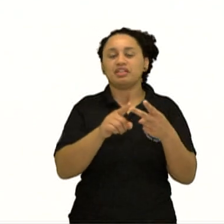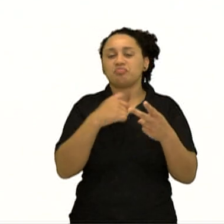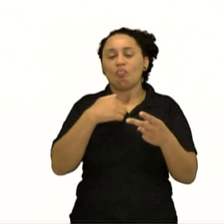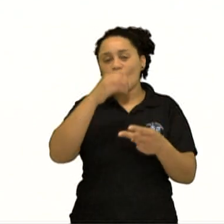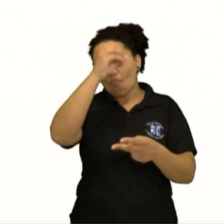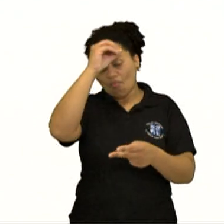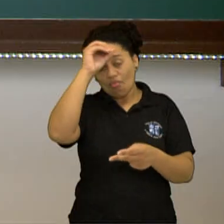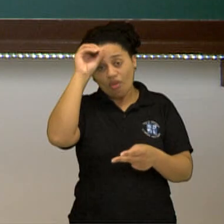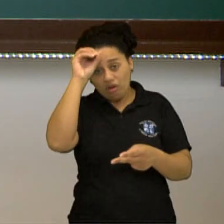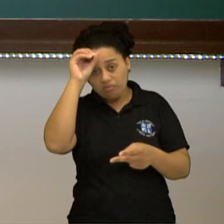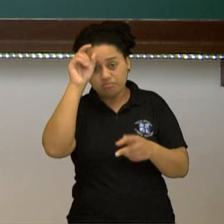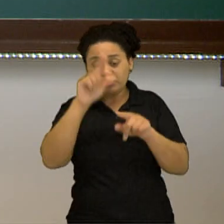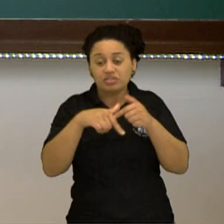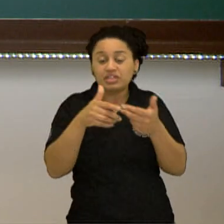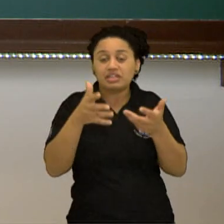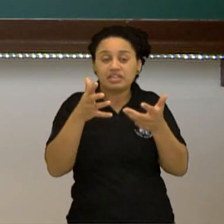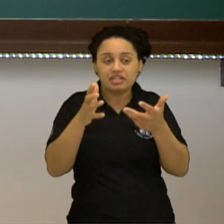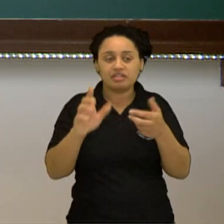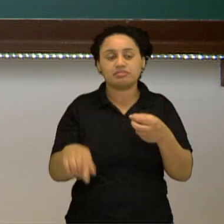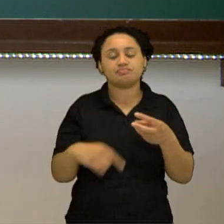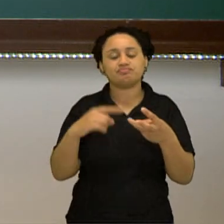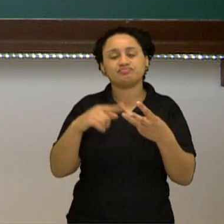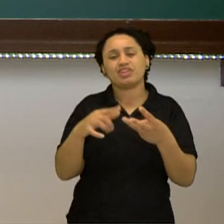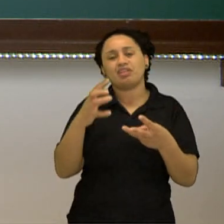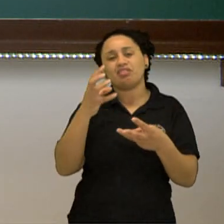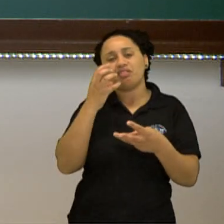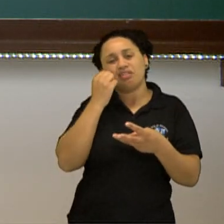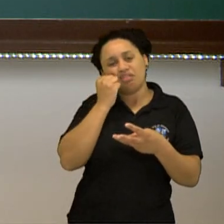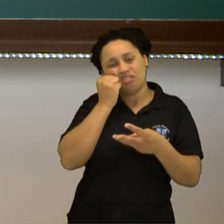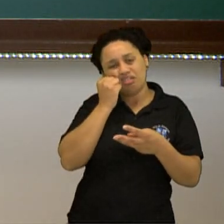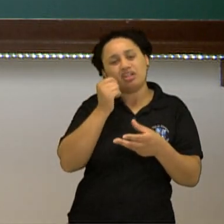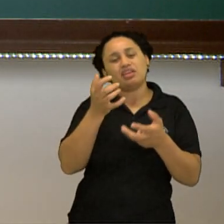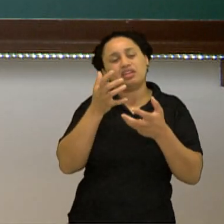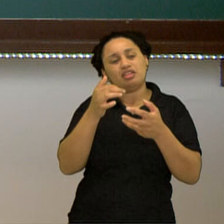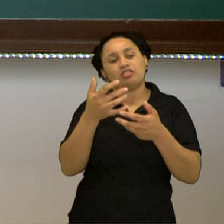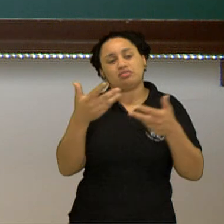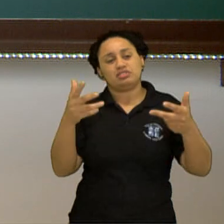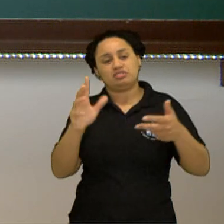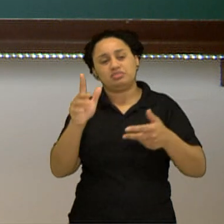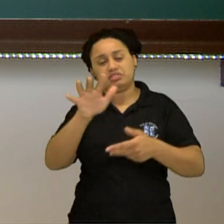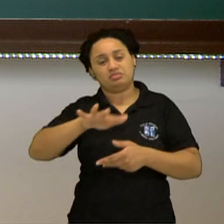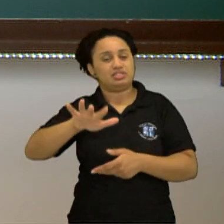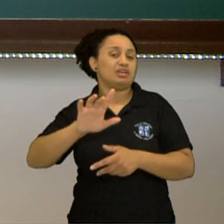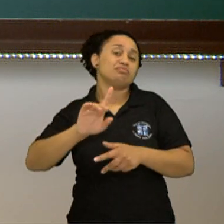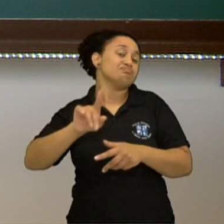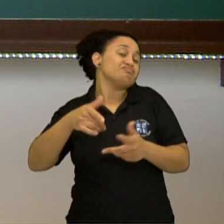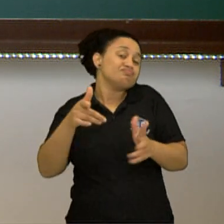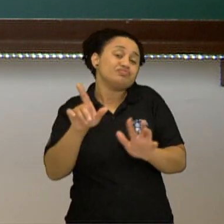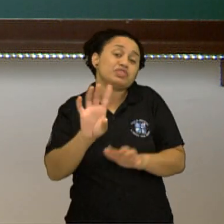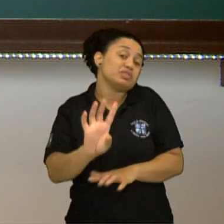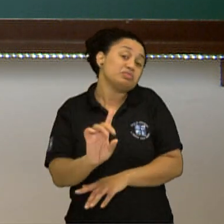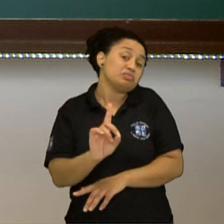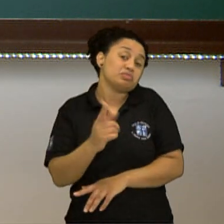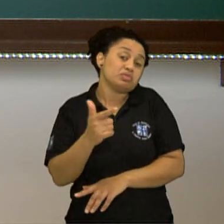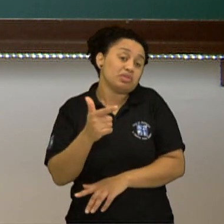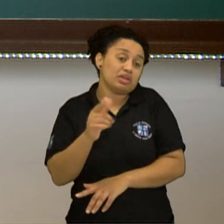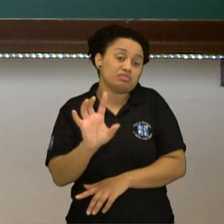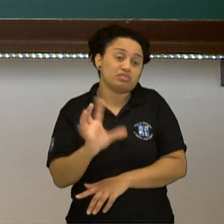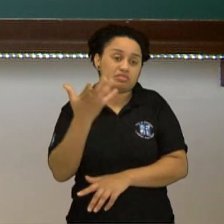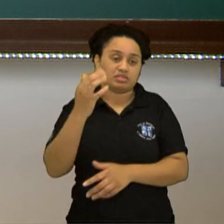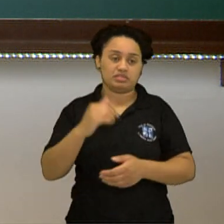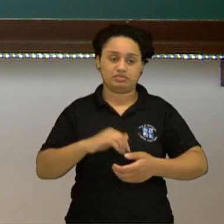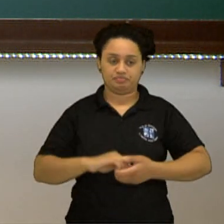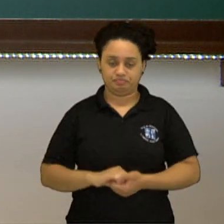esperava que algo acontecesse e infelizmente isso não aconteceu, dentro da leitura e os efeitos